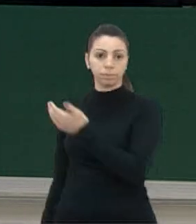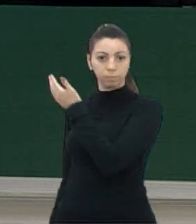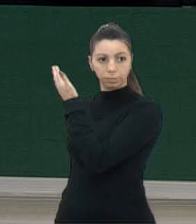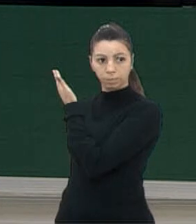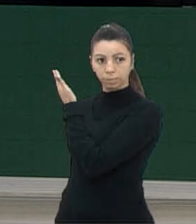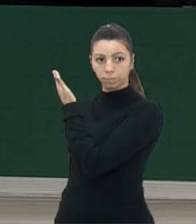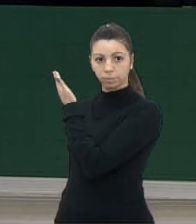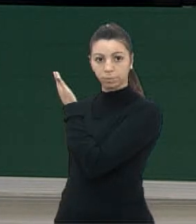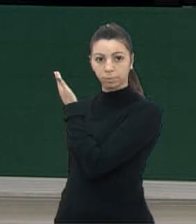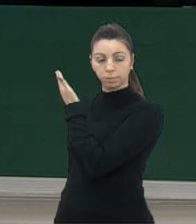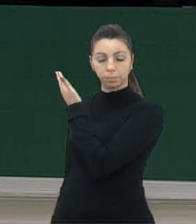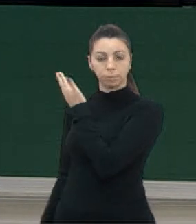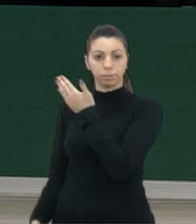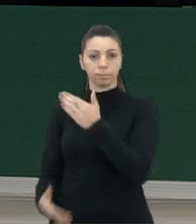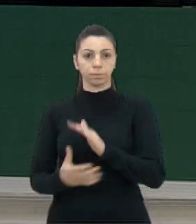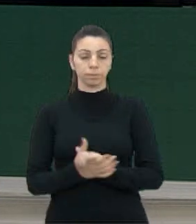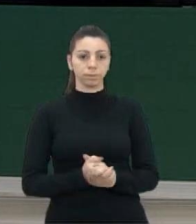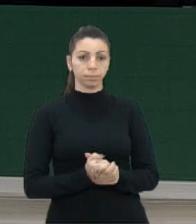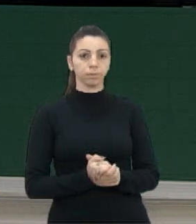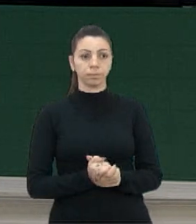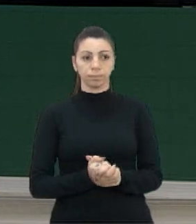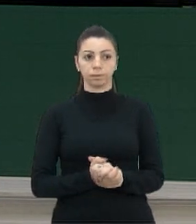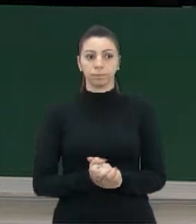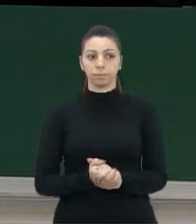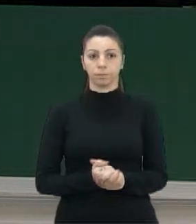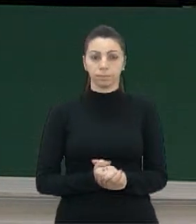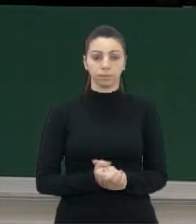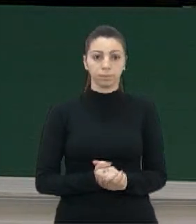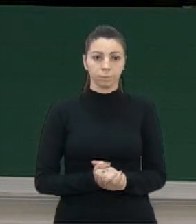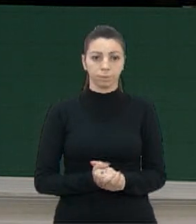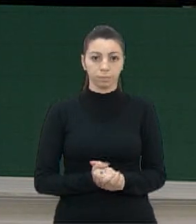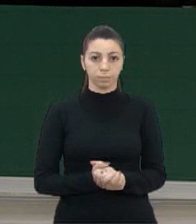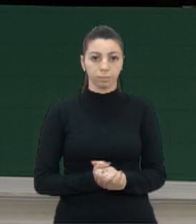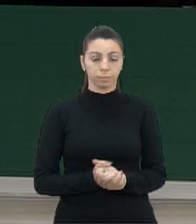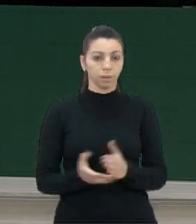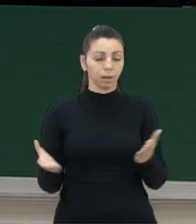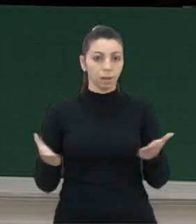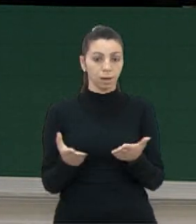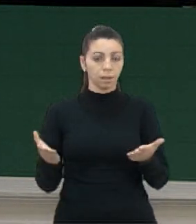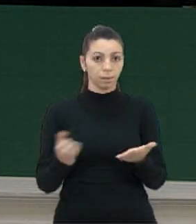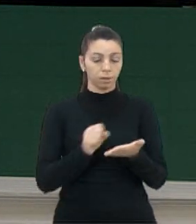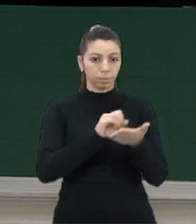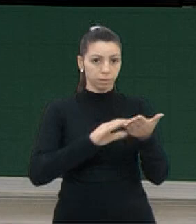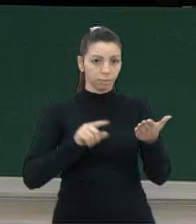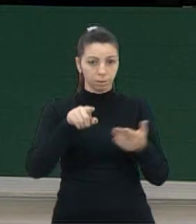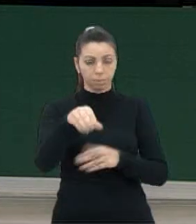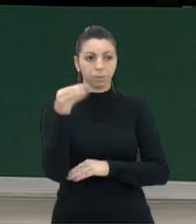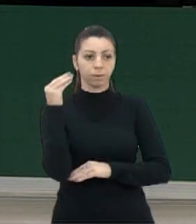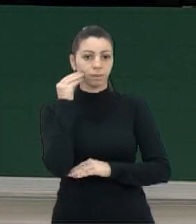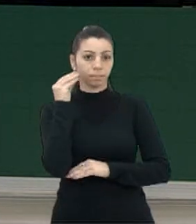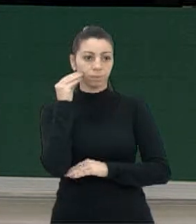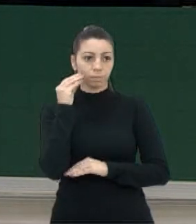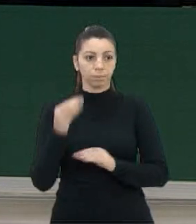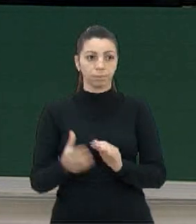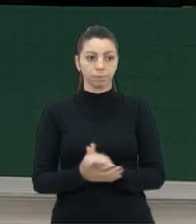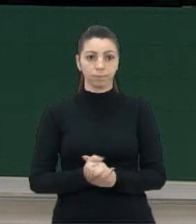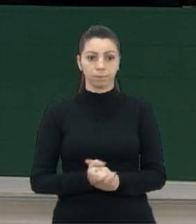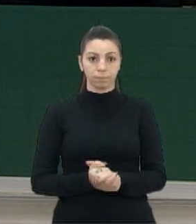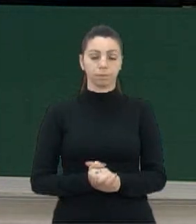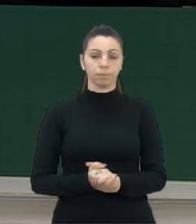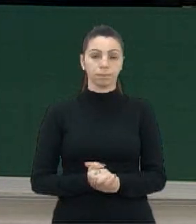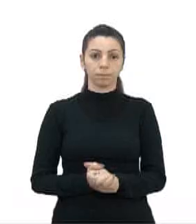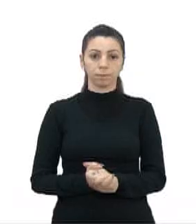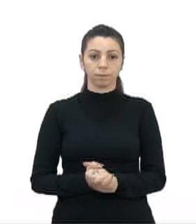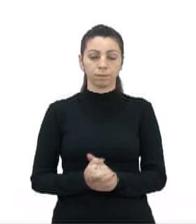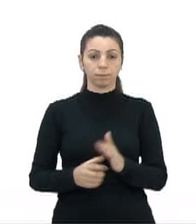e o nosso valor de massa. Agora uma atividade para vocês tentarem, vamos lá? No motor de um